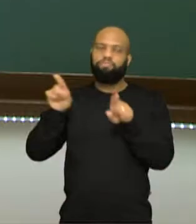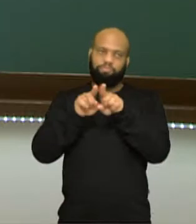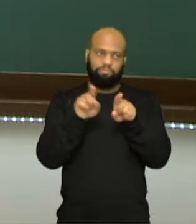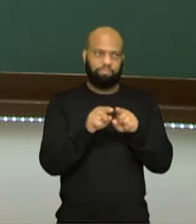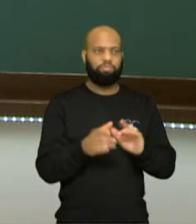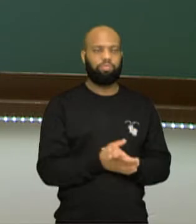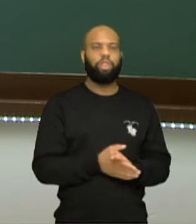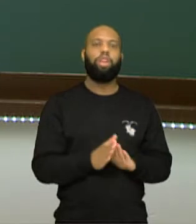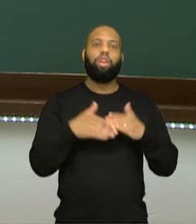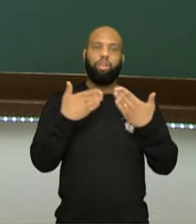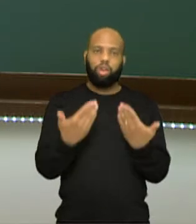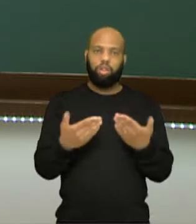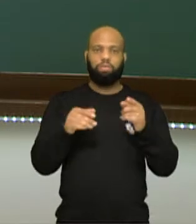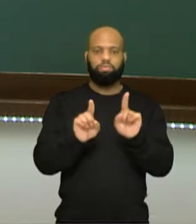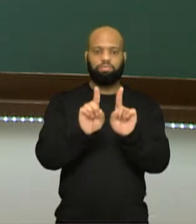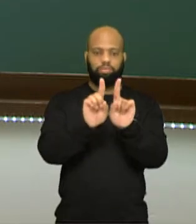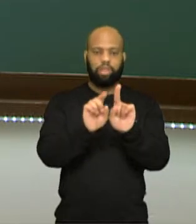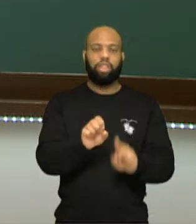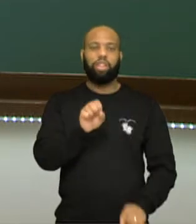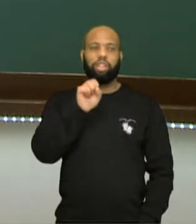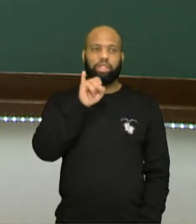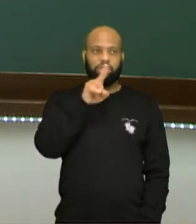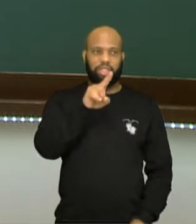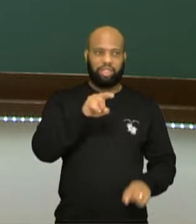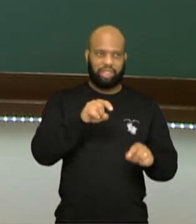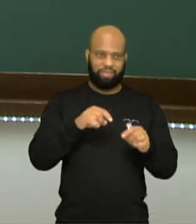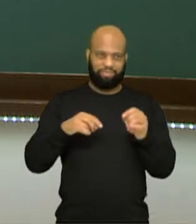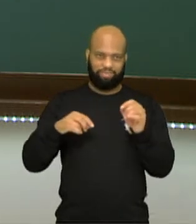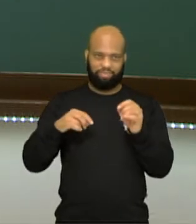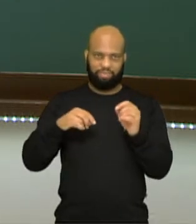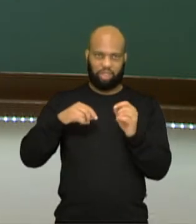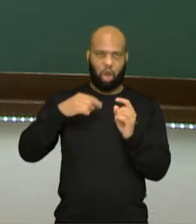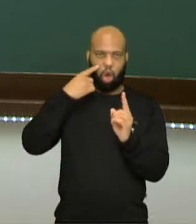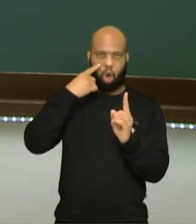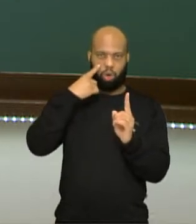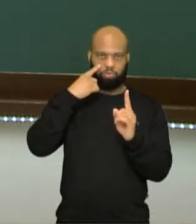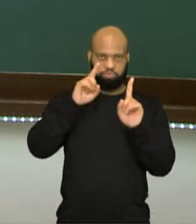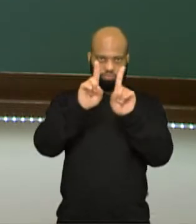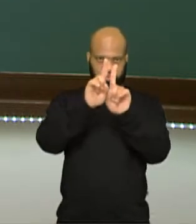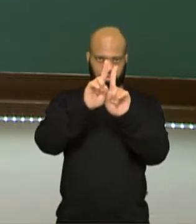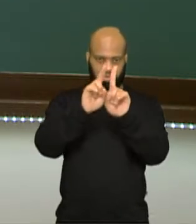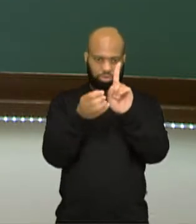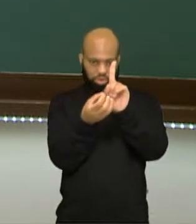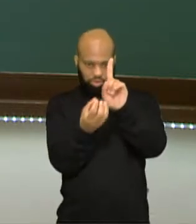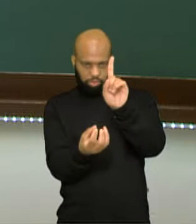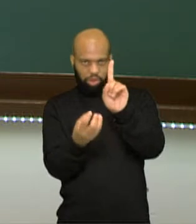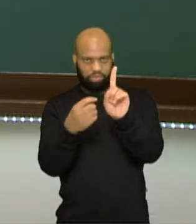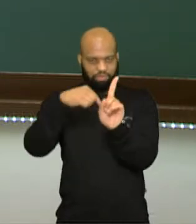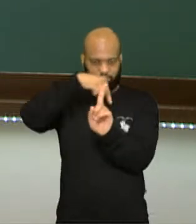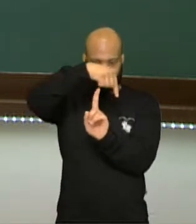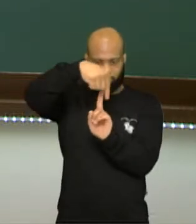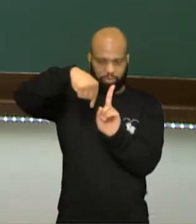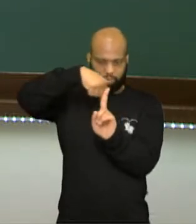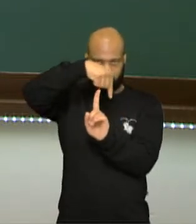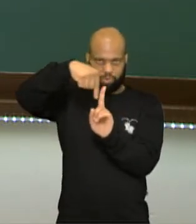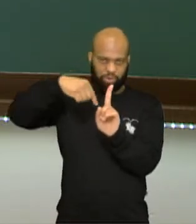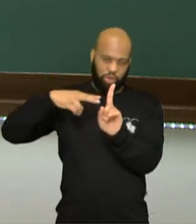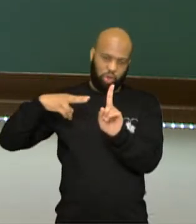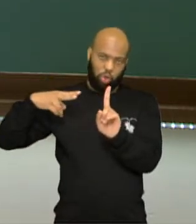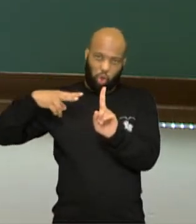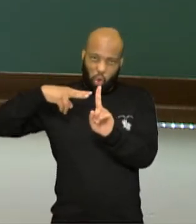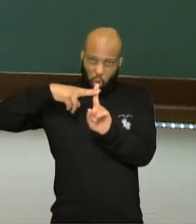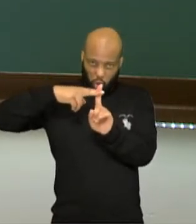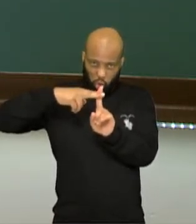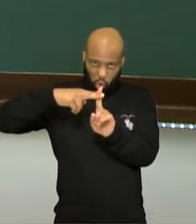com capacitor na verdade se você quebrar esse capacitor tal que você vai ter é um rocambole de e